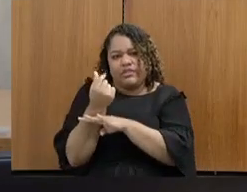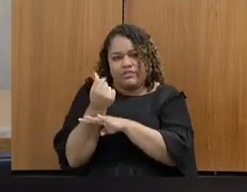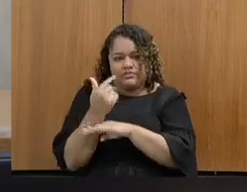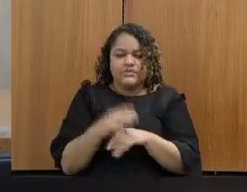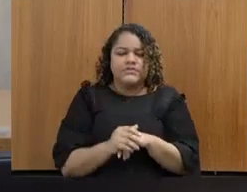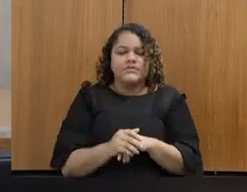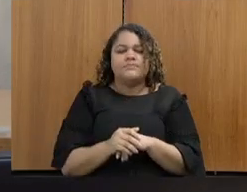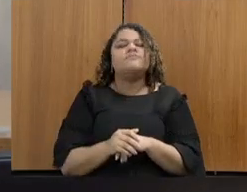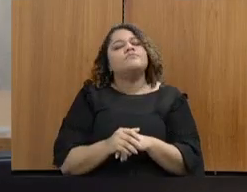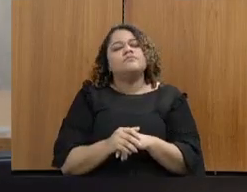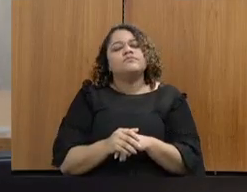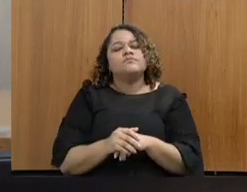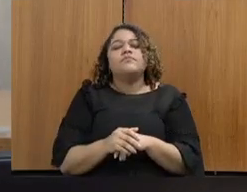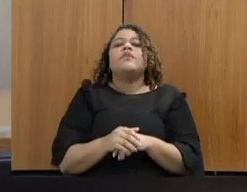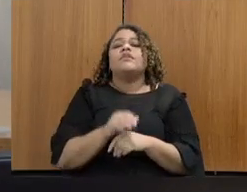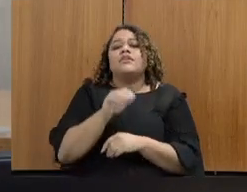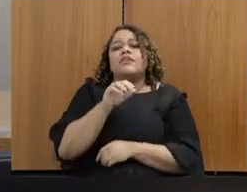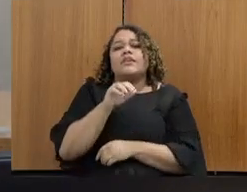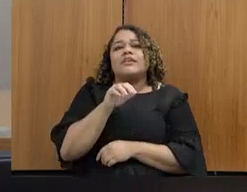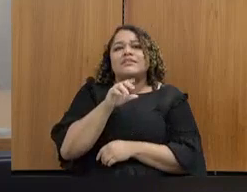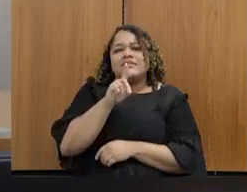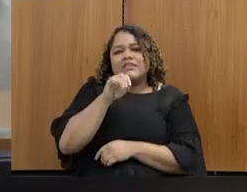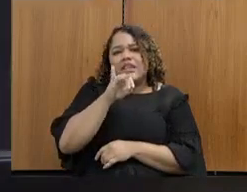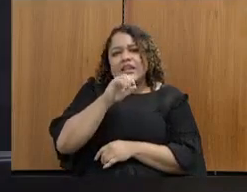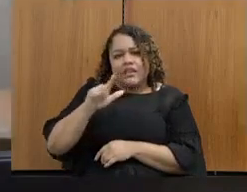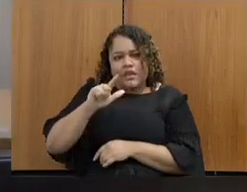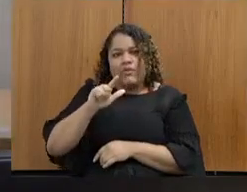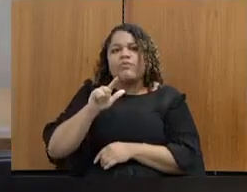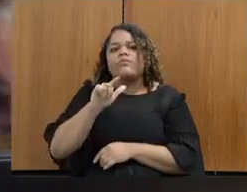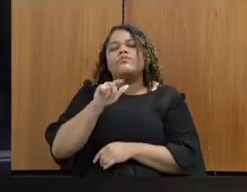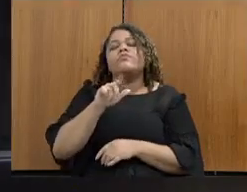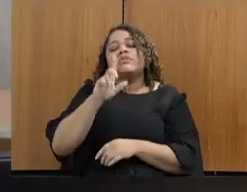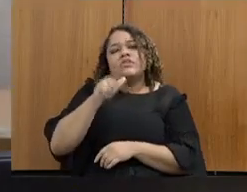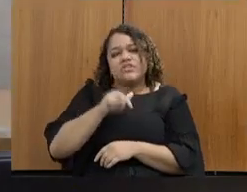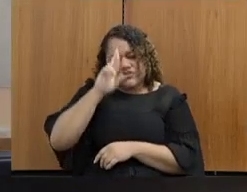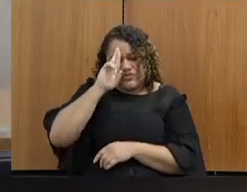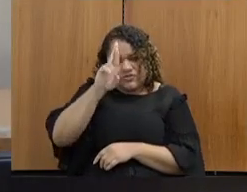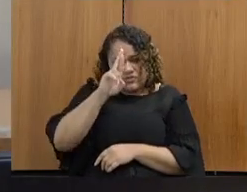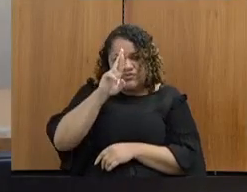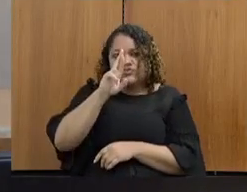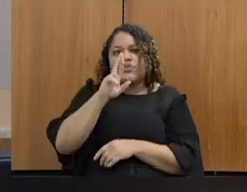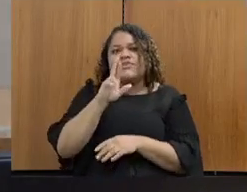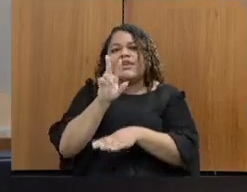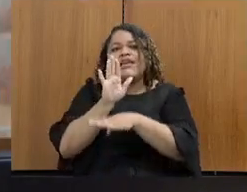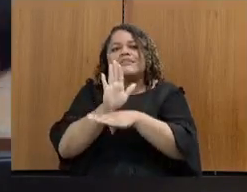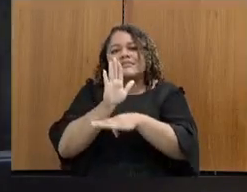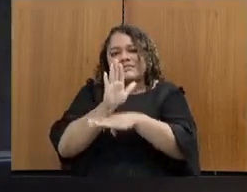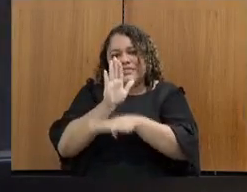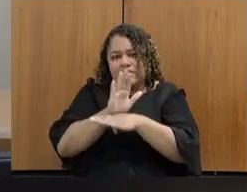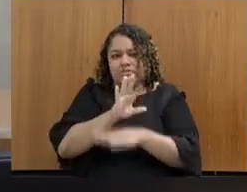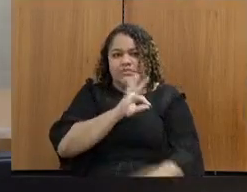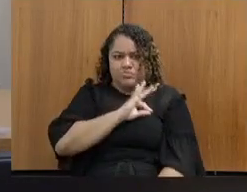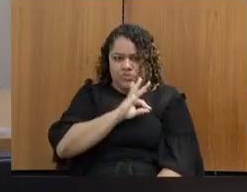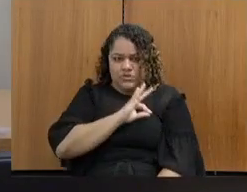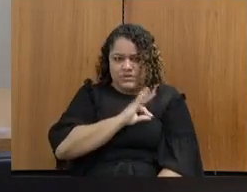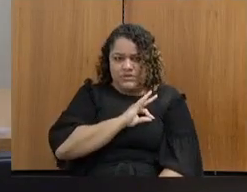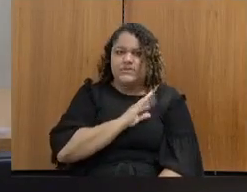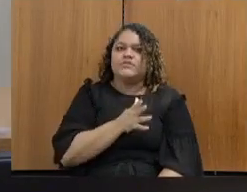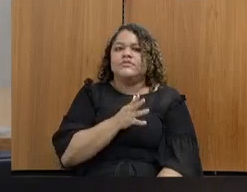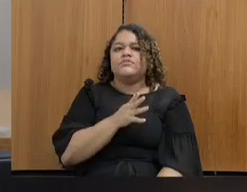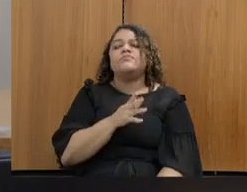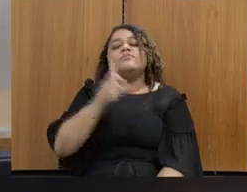Fagundes delegado assistente da chefia da polícia Doutor Thales Bittencourt Barcelos superintendente polícia técnica